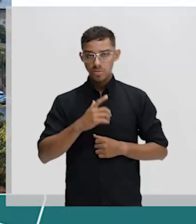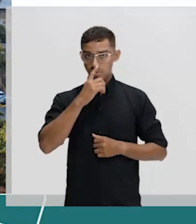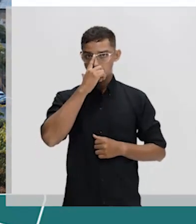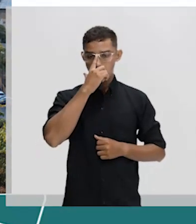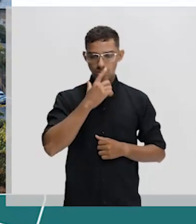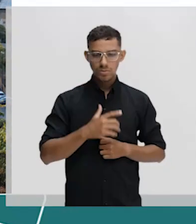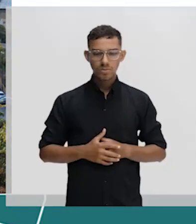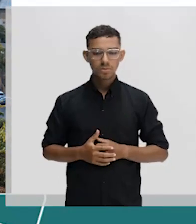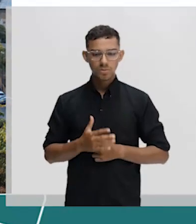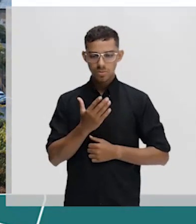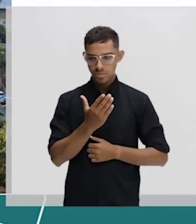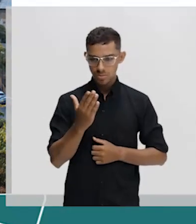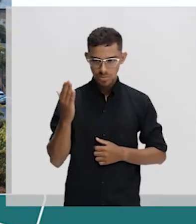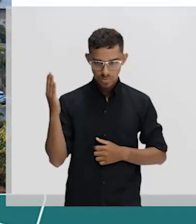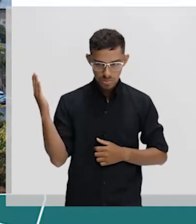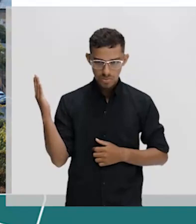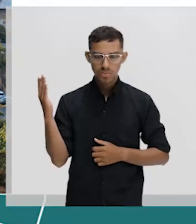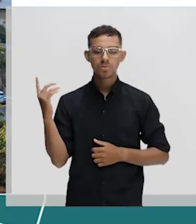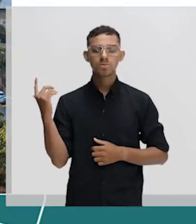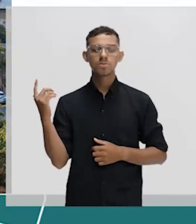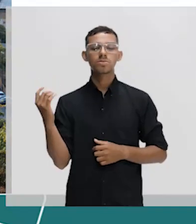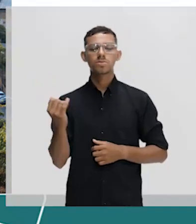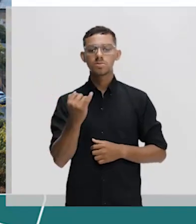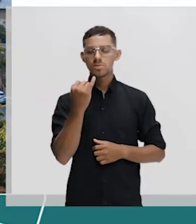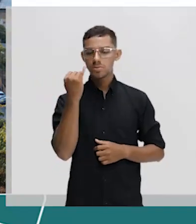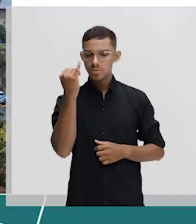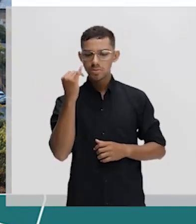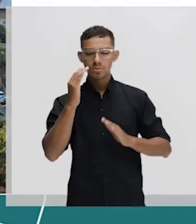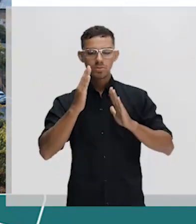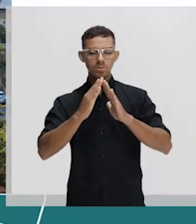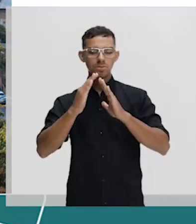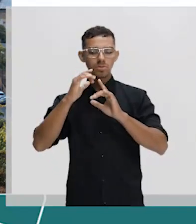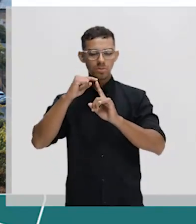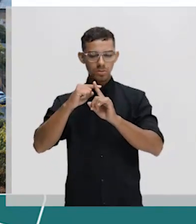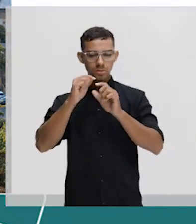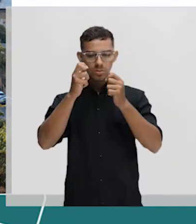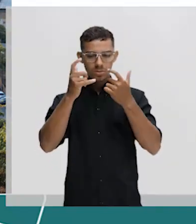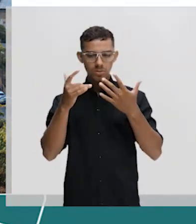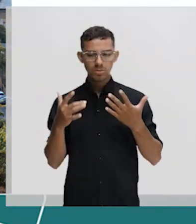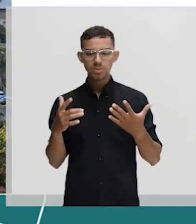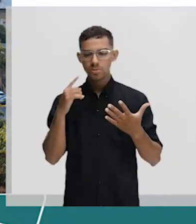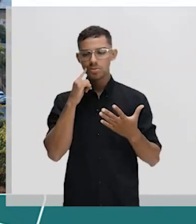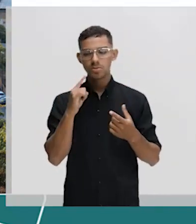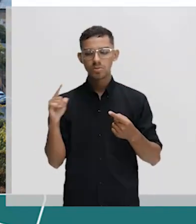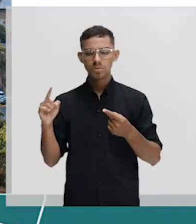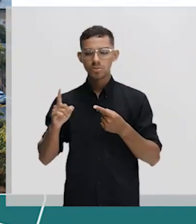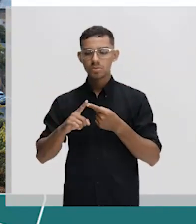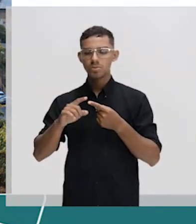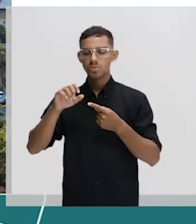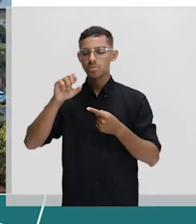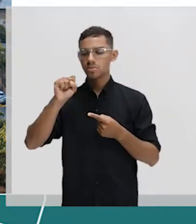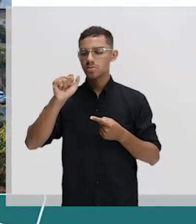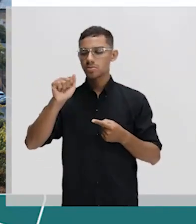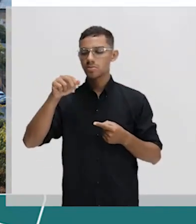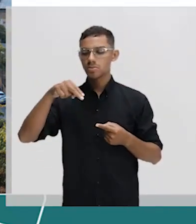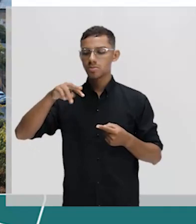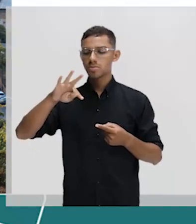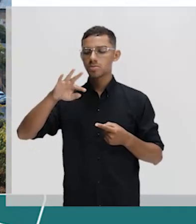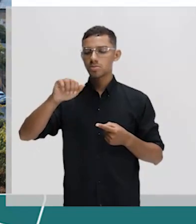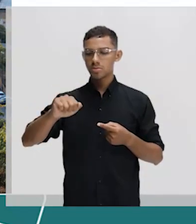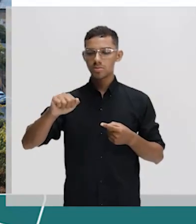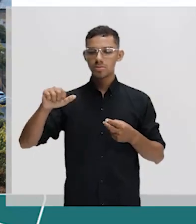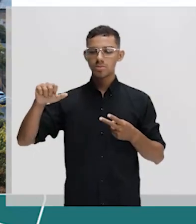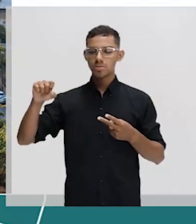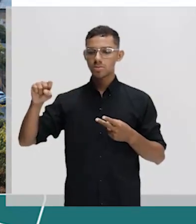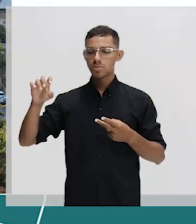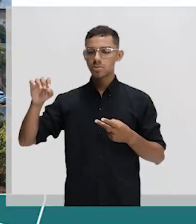a pedra, literalmente, da arte bizantina, no que trata de igreja, é a igreja de Santa Sofia, em Istambul. Né? Ela foi construída numa